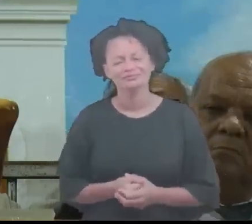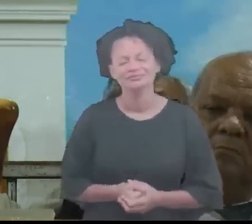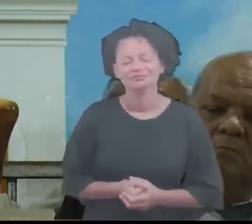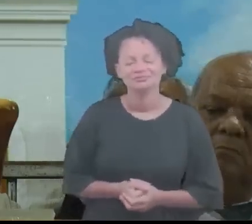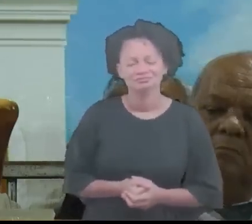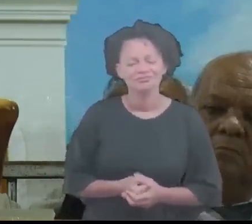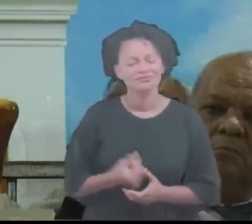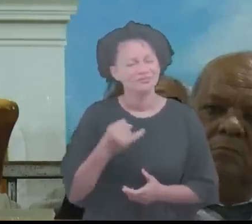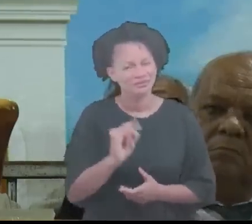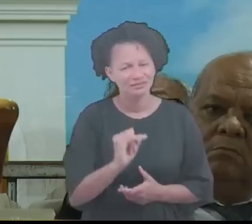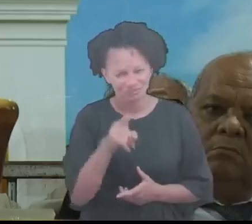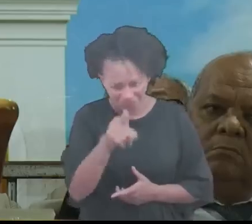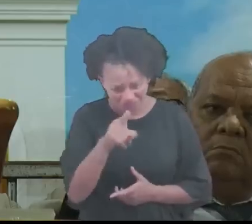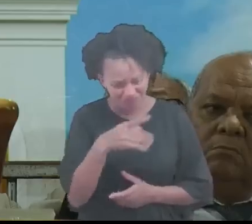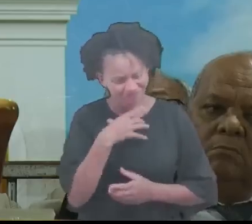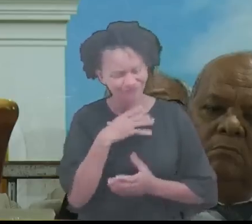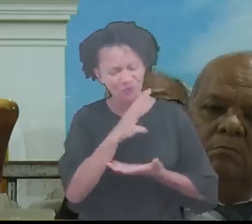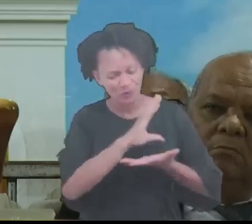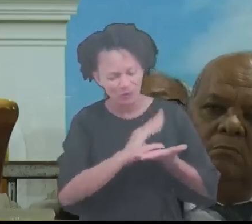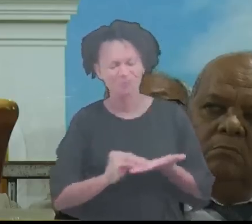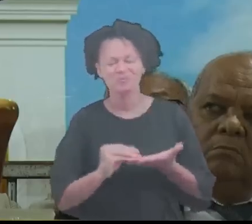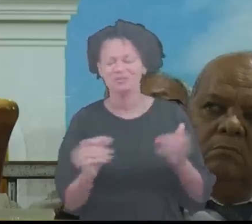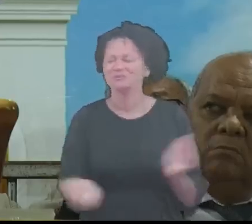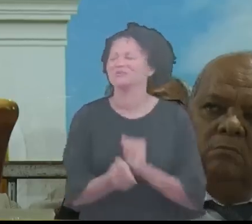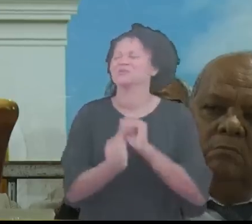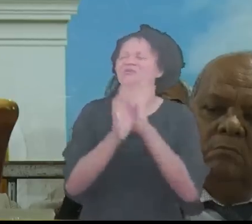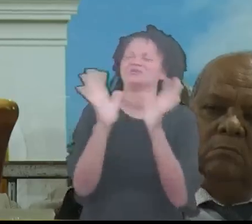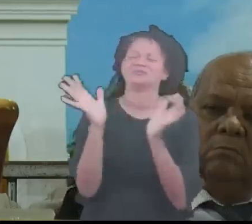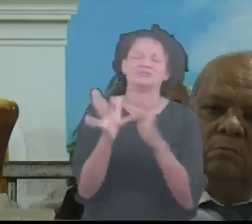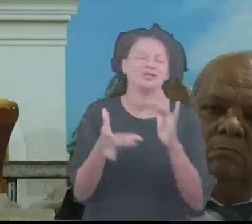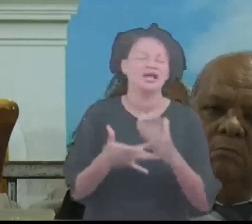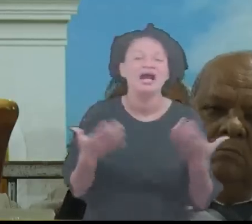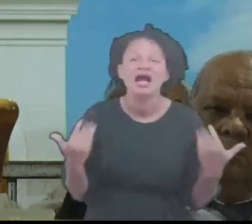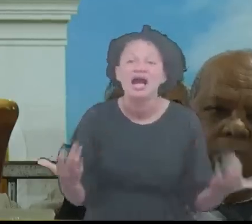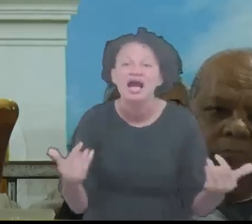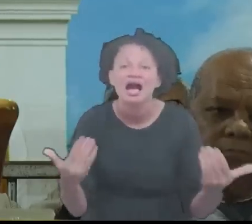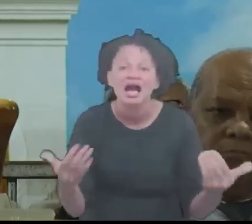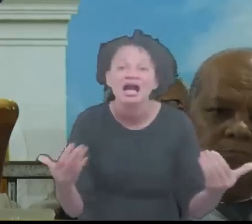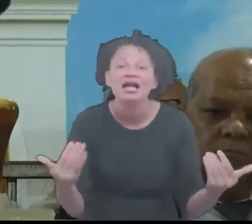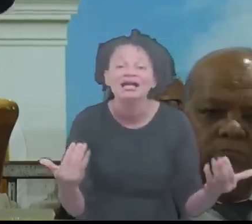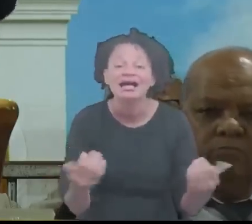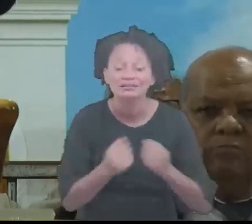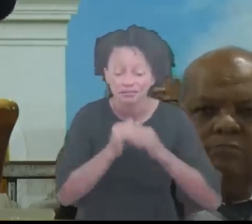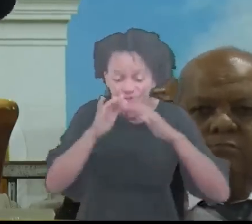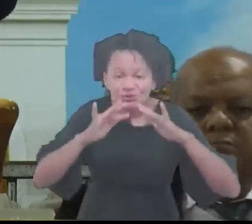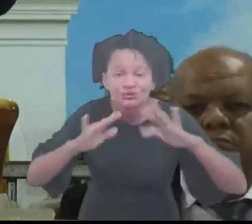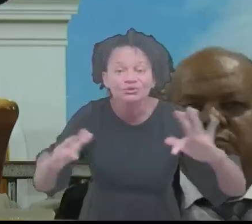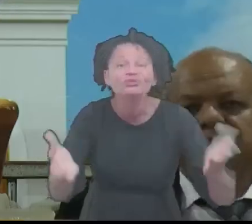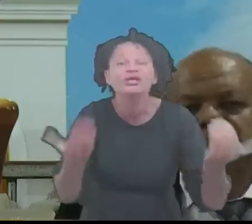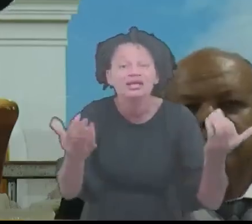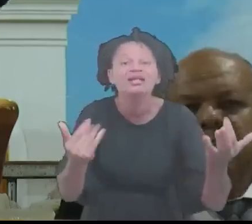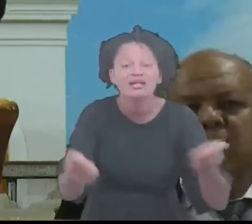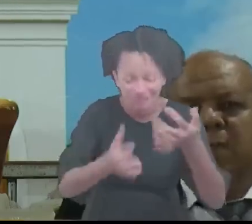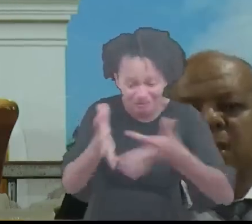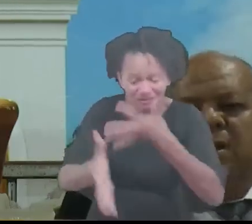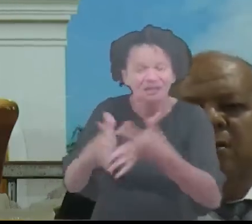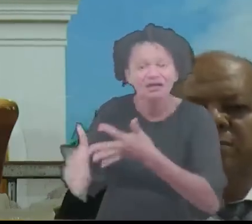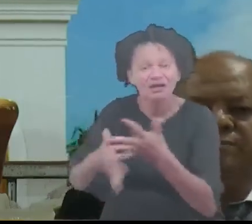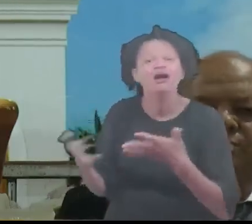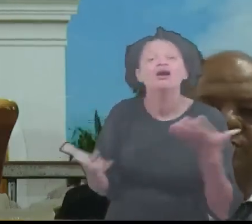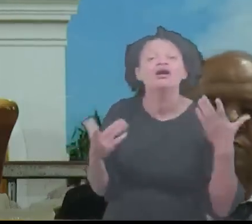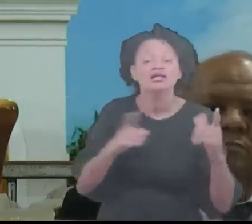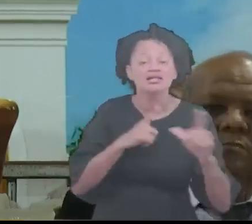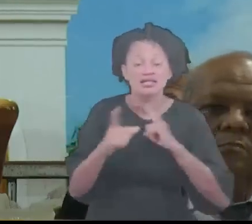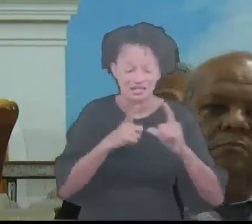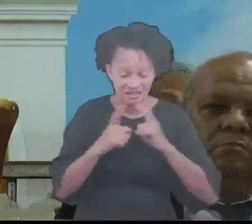Se eu fosse você, eu dava glória para este Jesus maravilhoso. Cadê o seu nardo? Cadê o seu nardo? Cadê o seu nardo? Quem